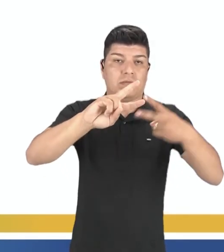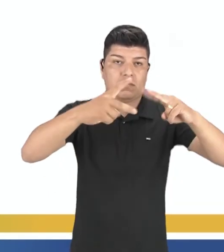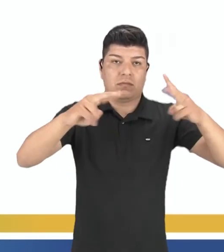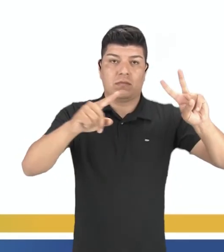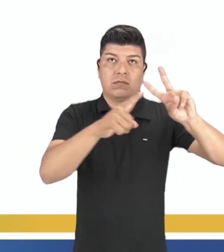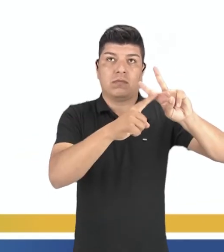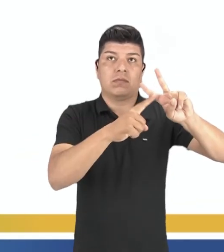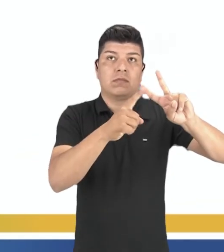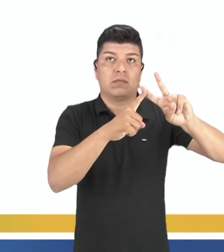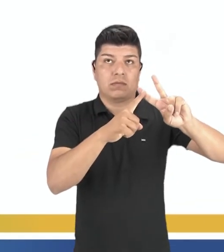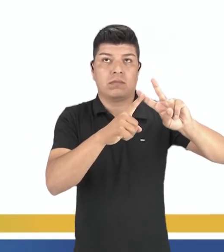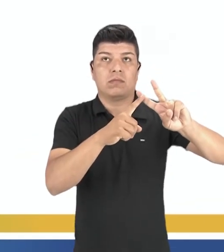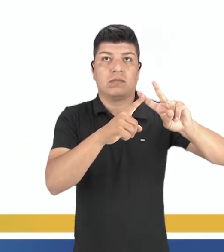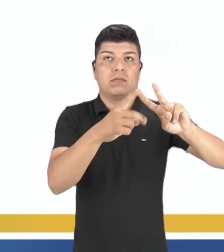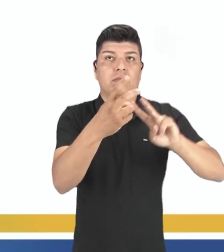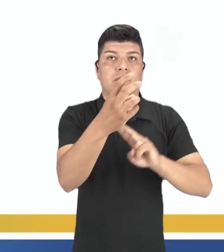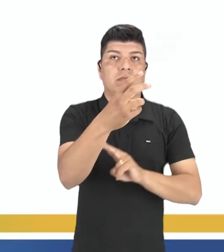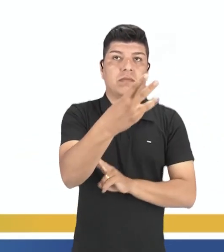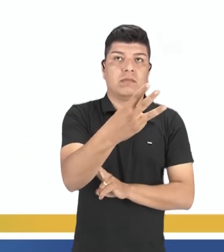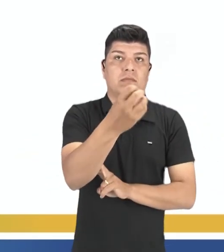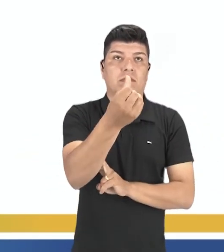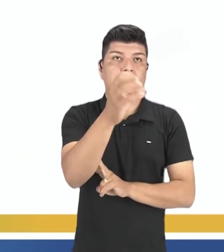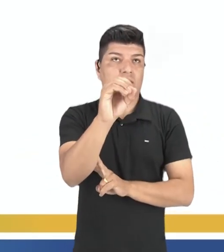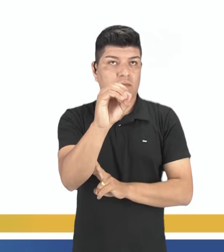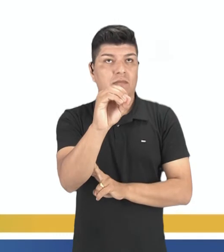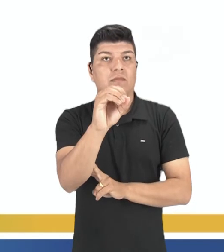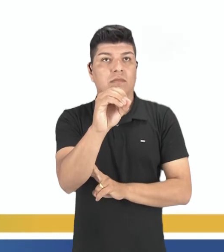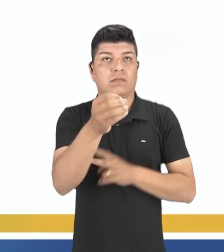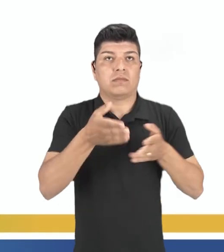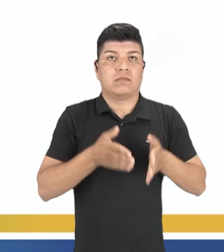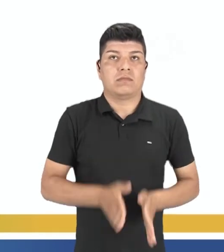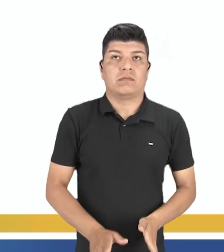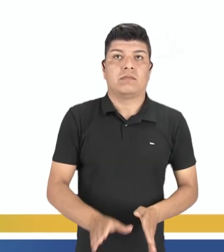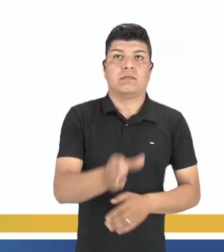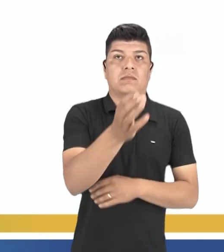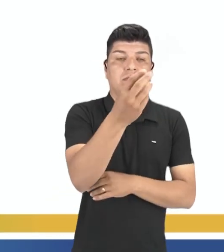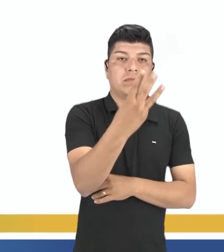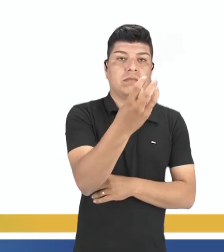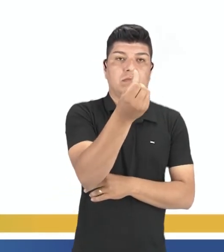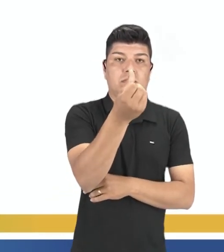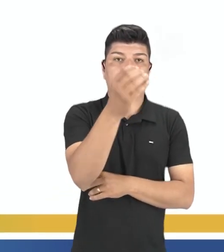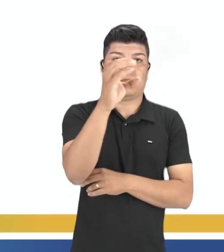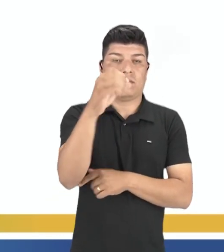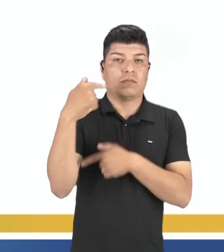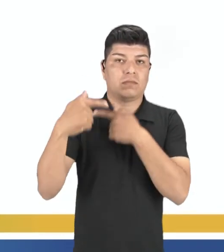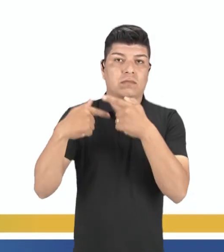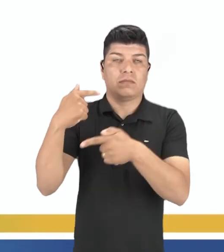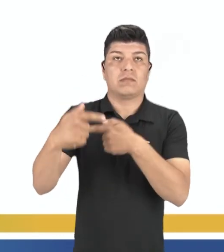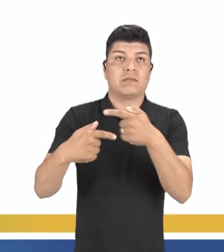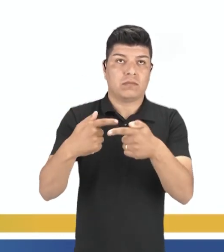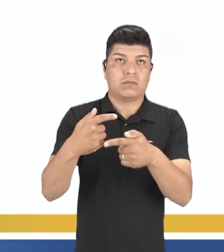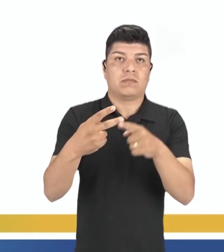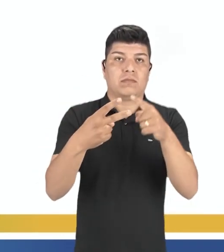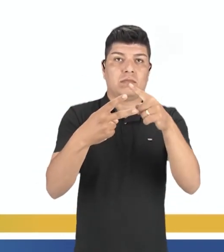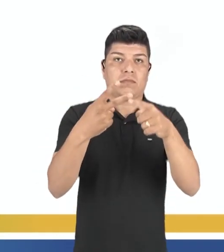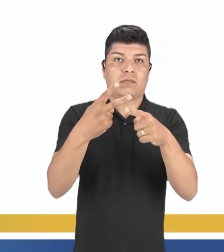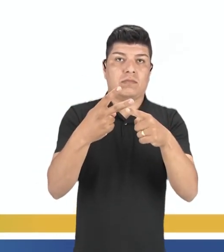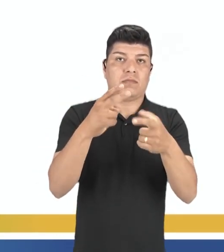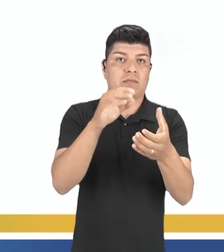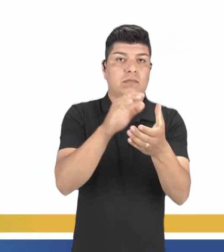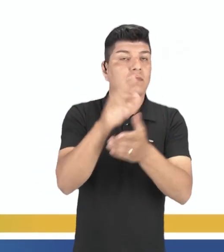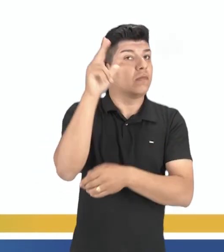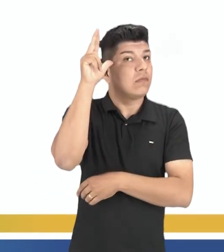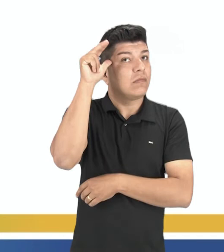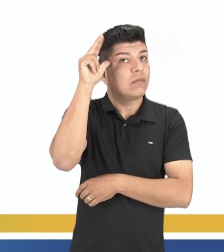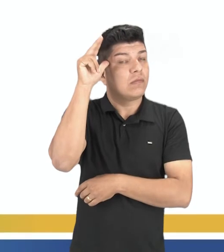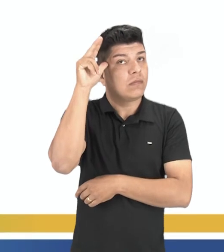azinho, a gente vai ver isso no nosso próximo conteúdo, nasceram 360 descendentes, né? Então, dois coelhos acasalam,